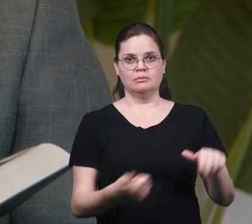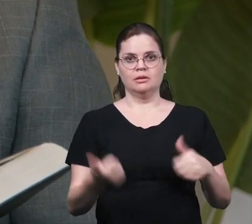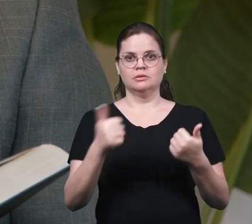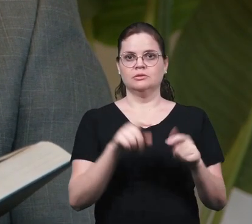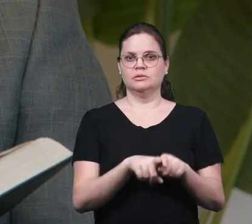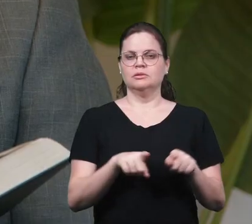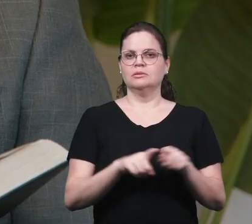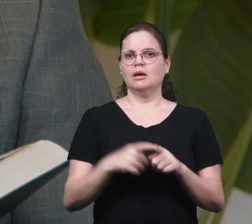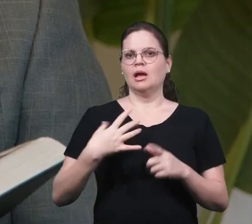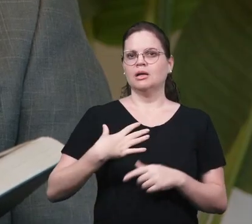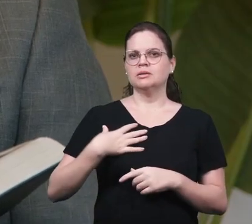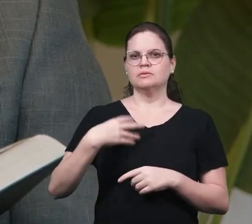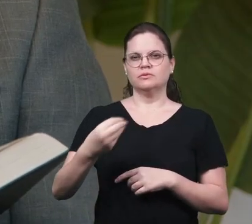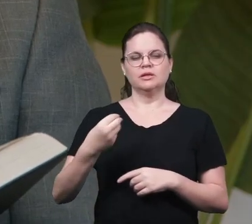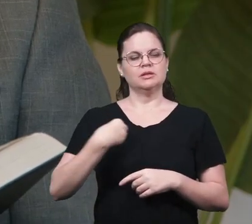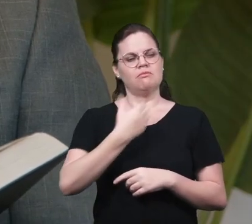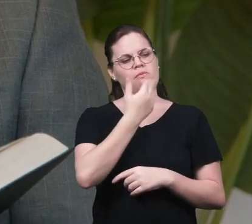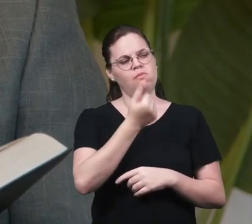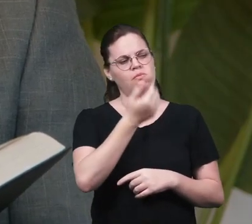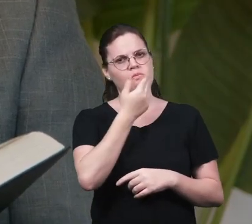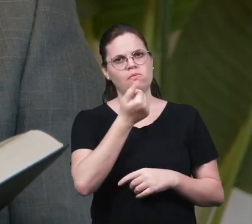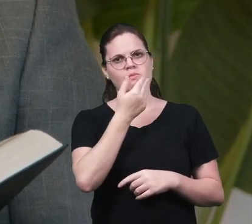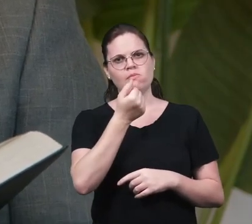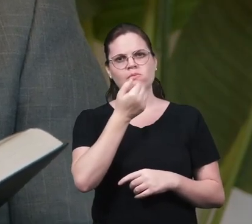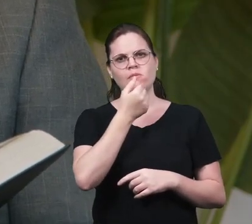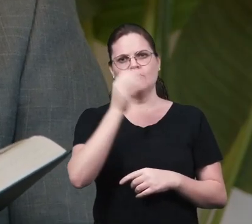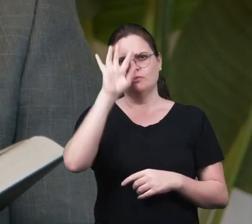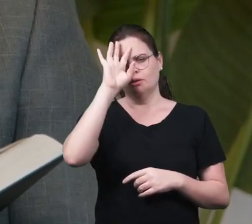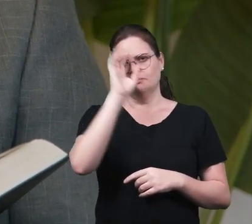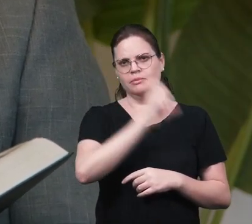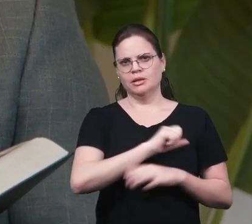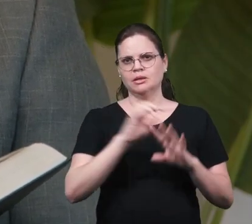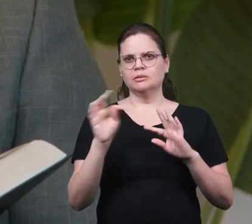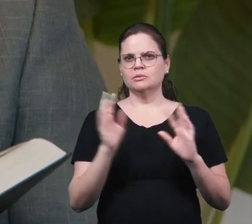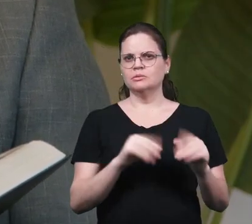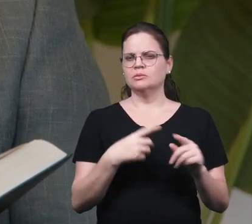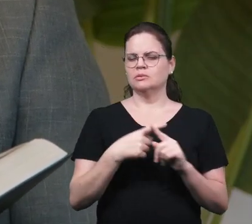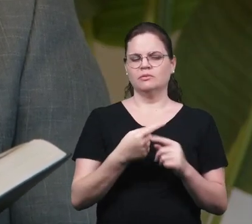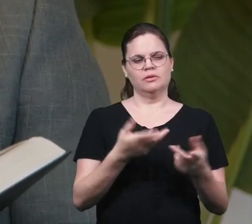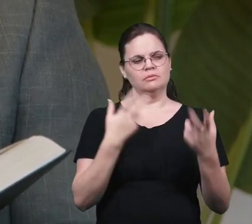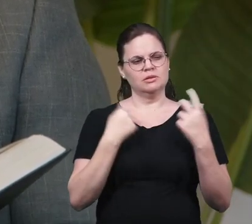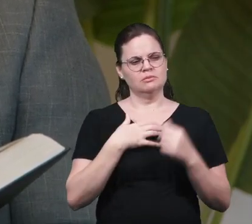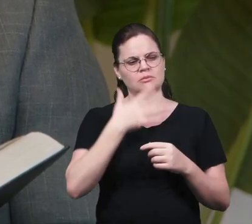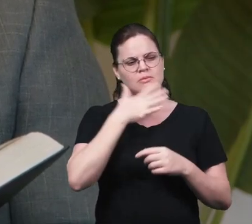e as filhas foram absorvendo tudo isso. Um pai participativo.